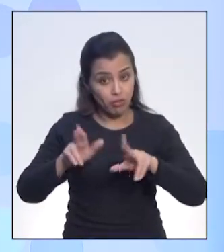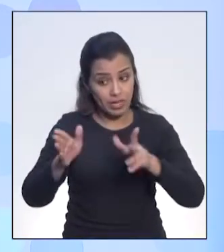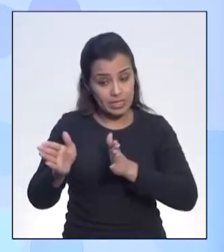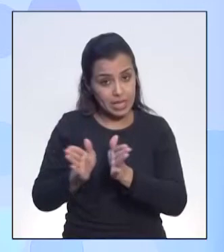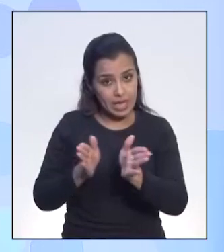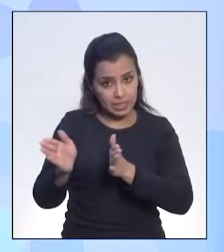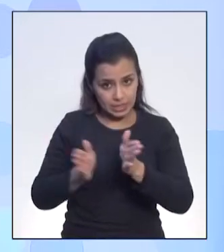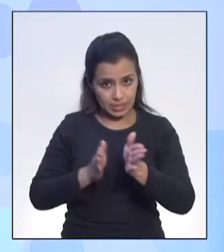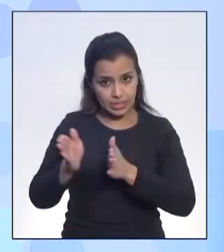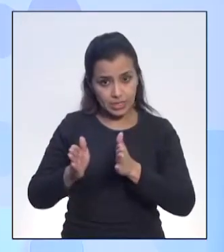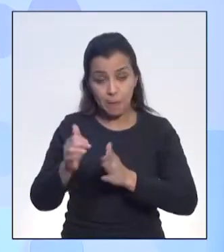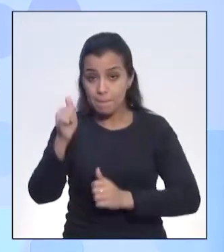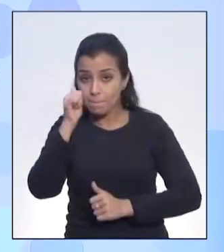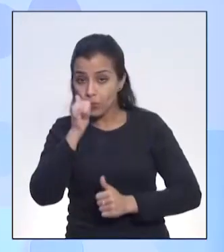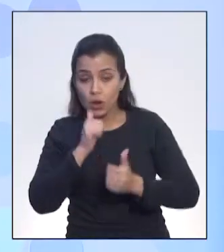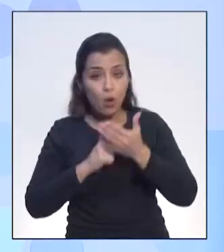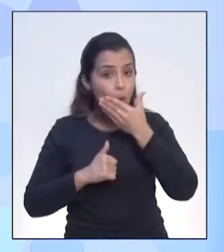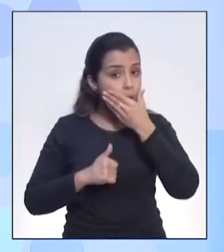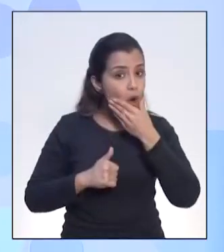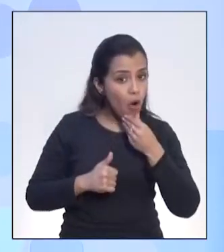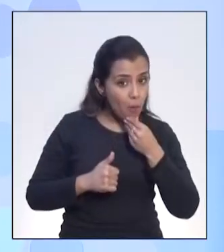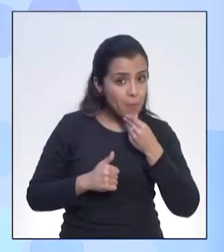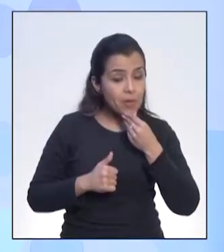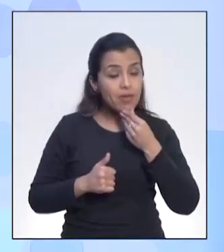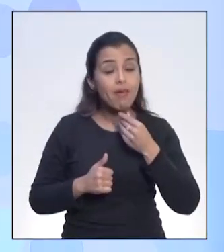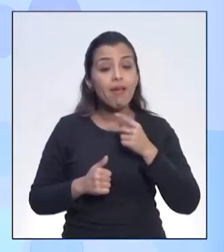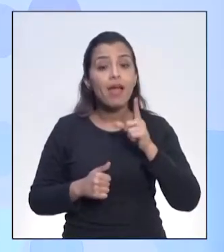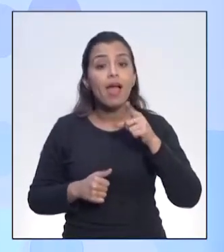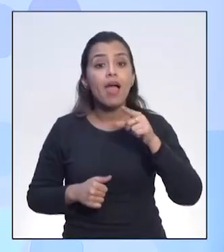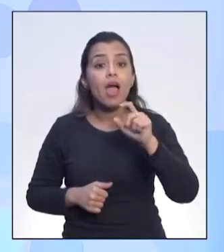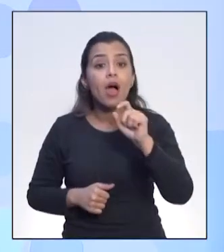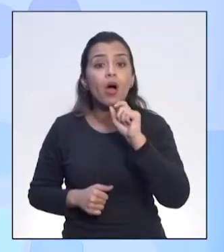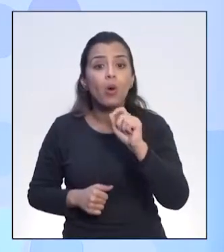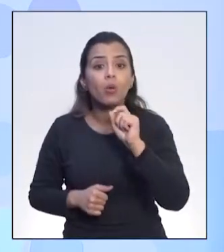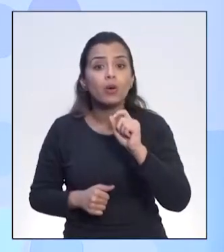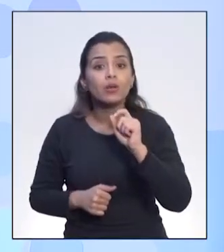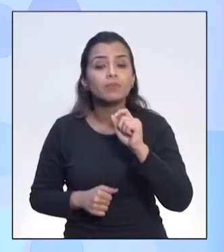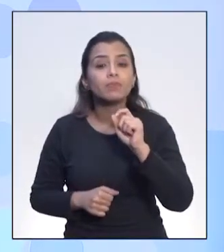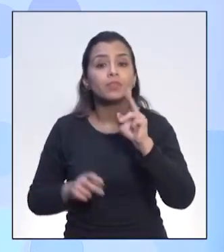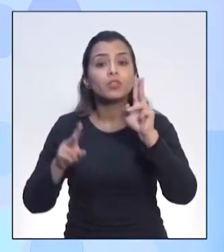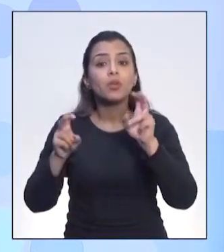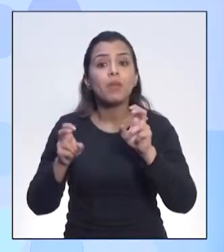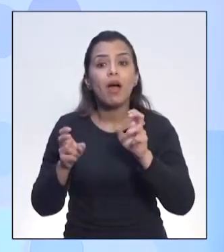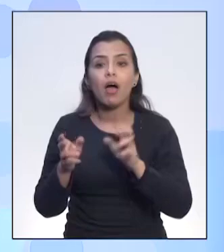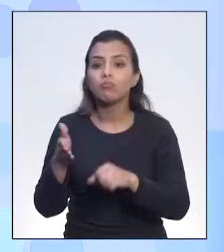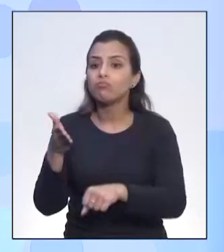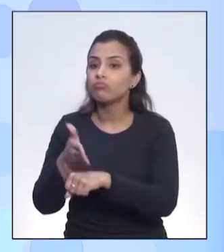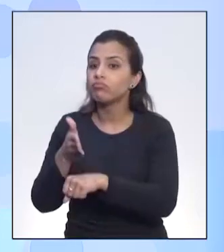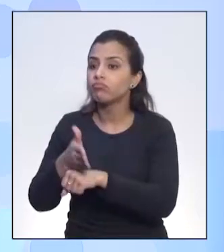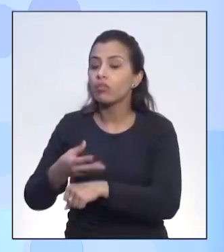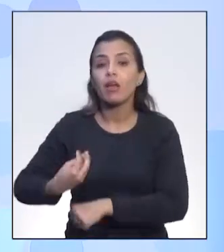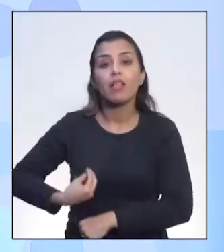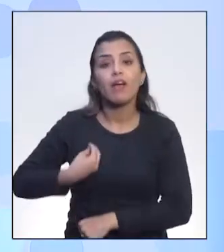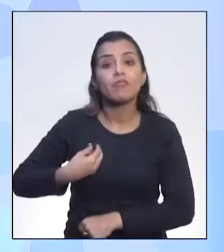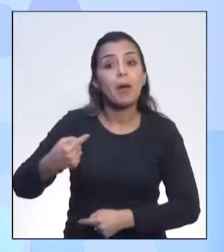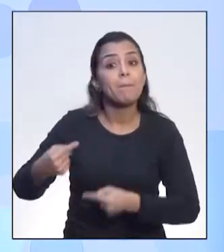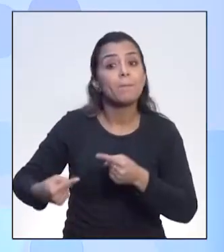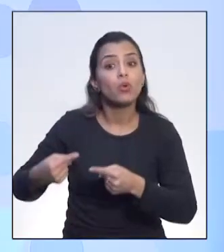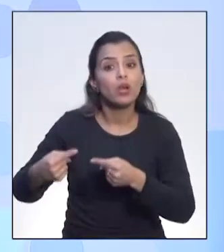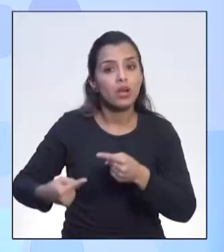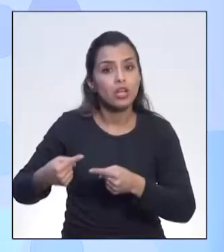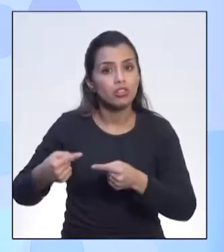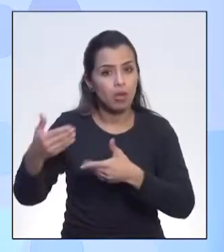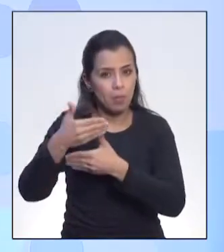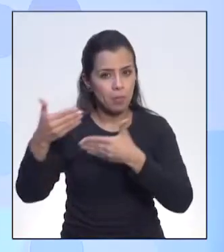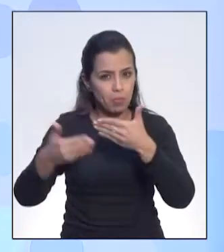acessos entre homens e mulheres dentro da sociedade é a questão da participação na vida política. Nós vamos ver um outro